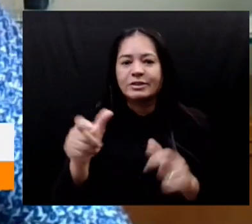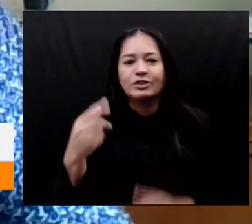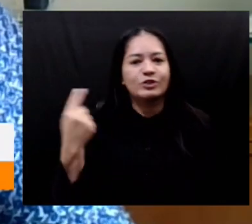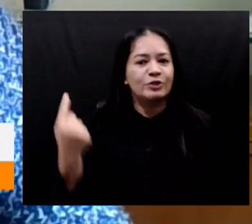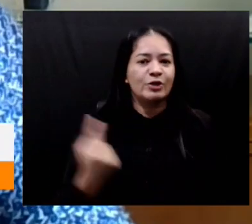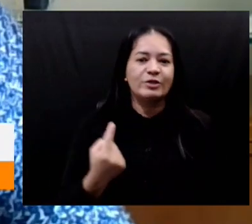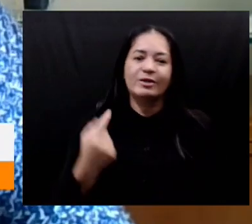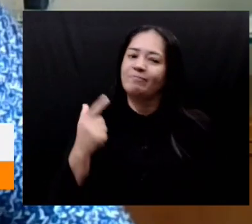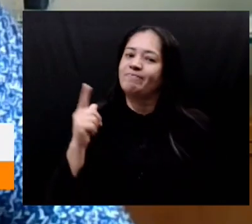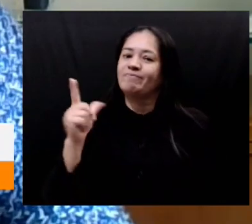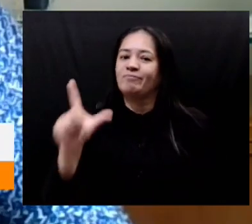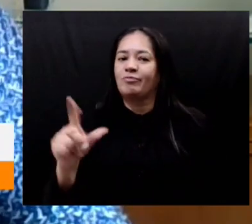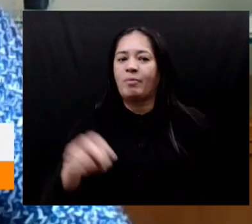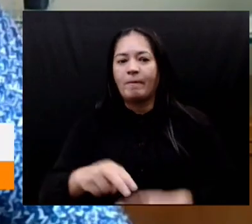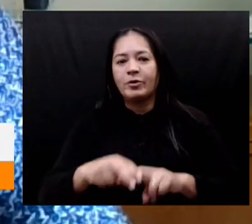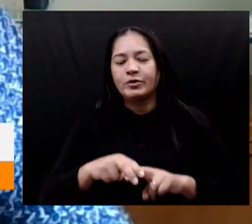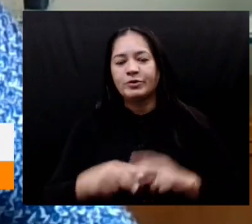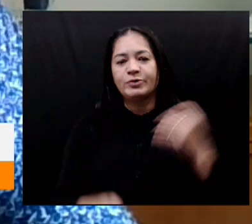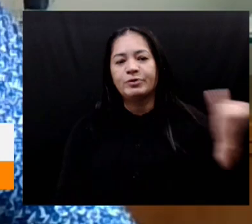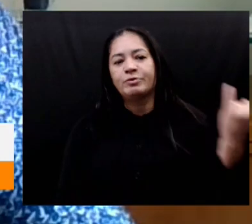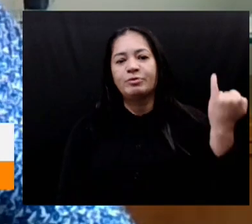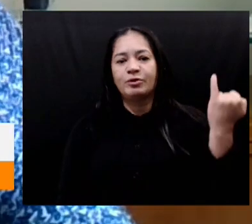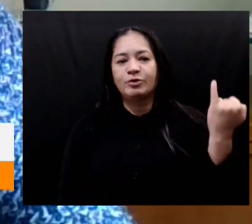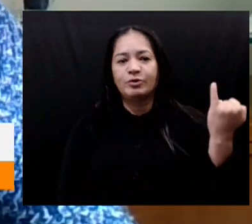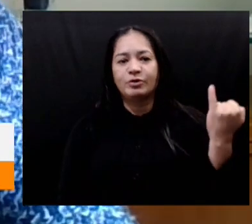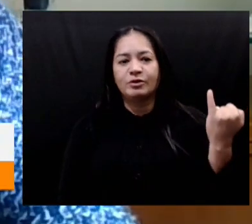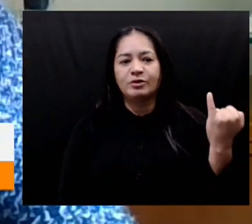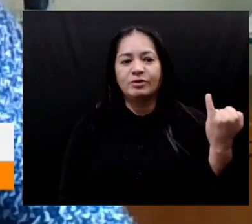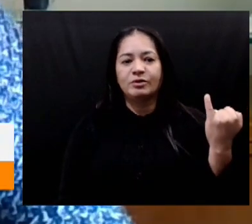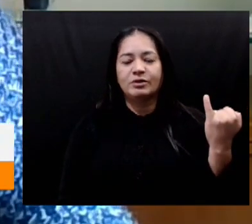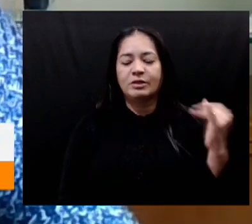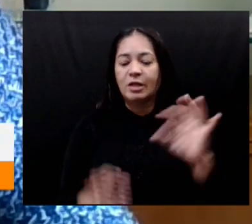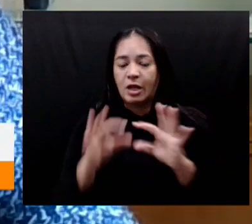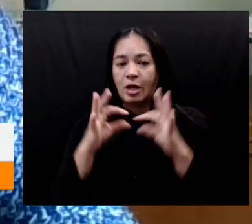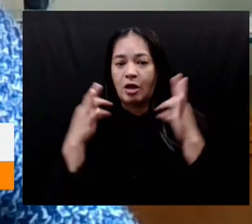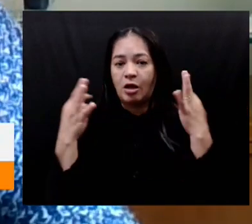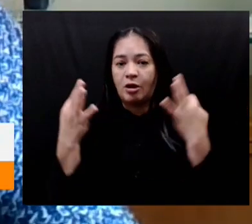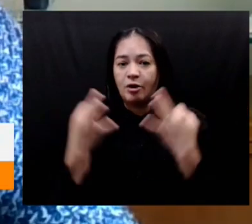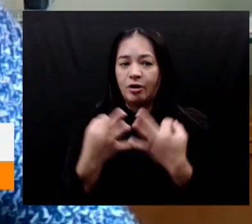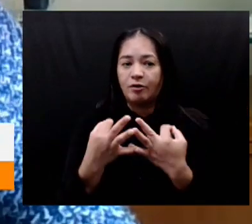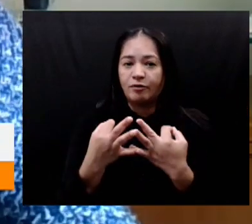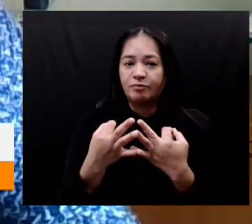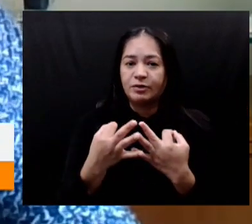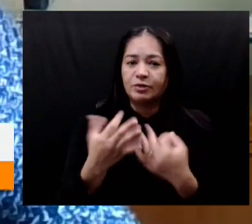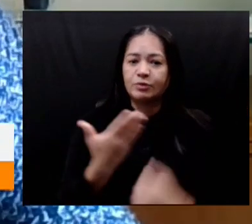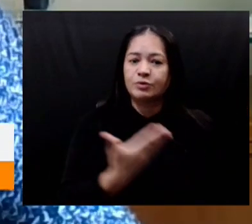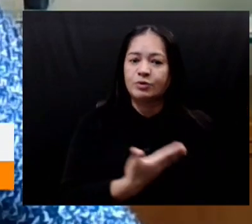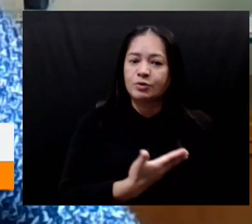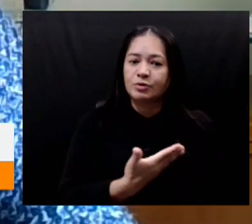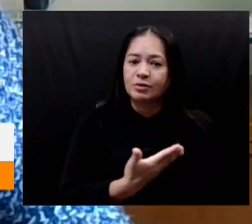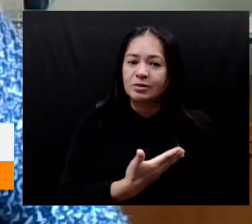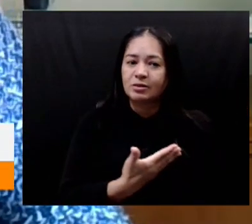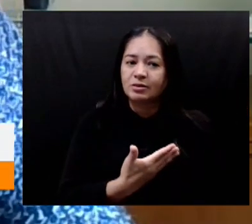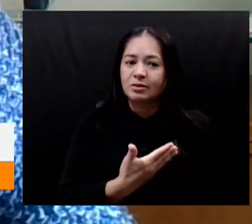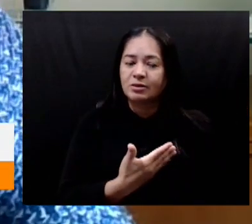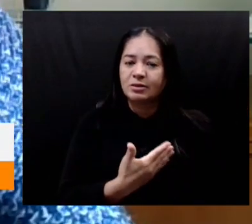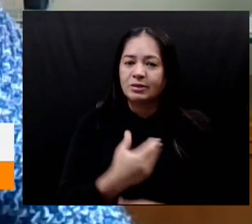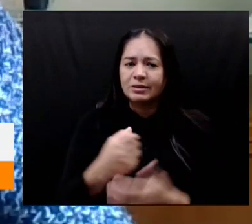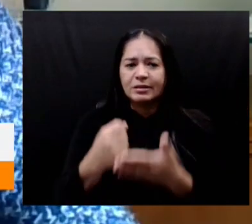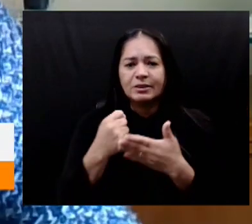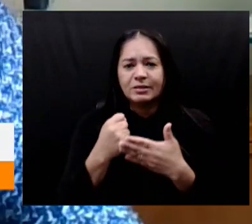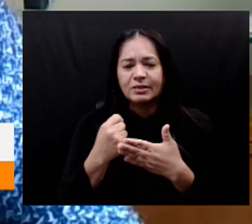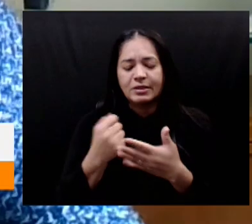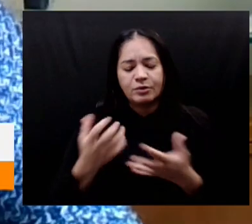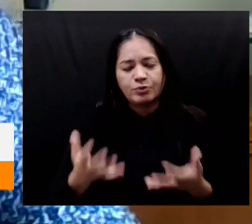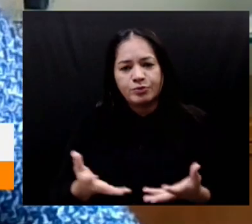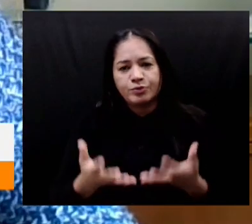super importante, né? Seja a família, seja os amigos, trazerem essa contribuição de